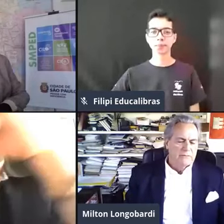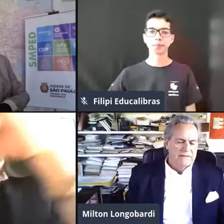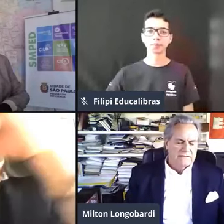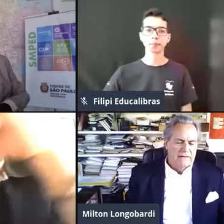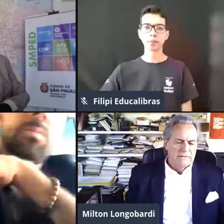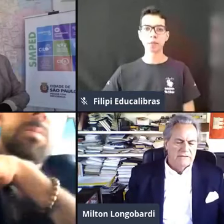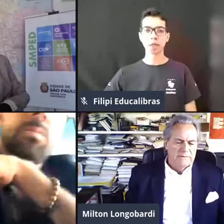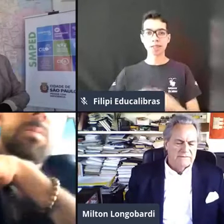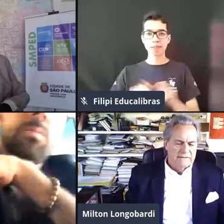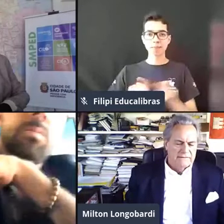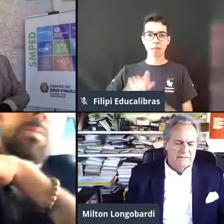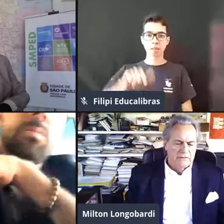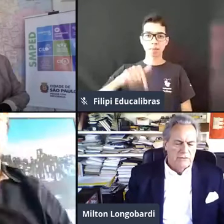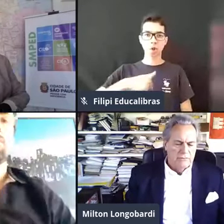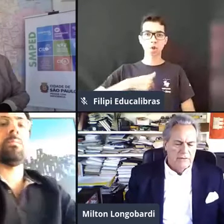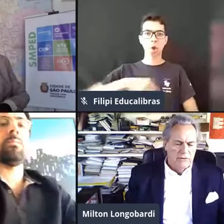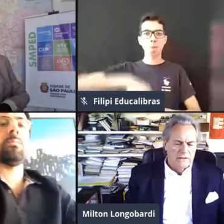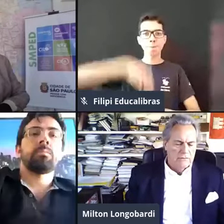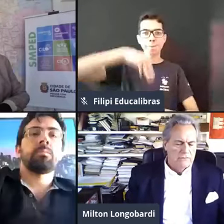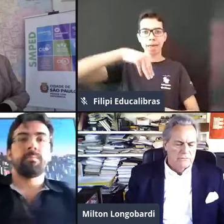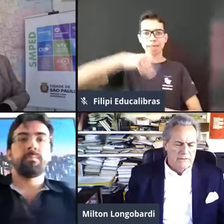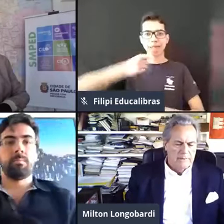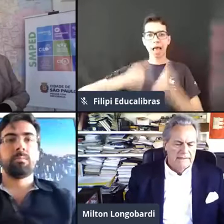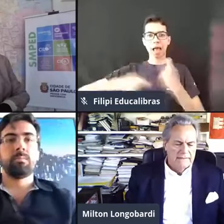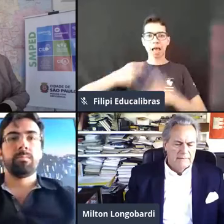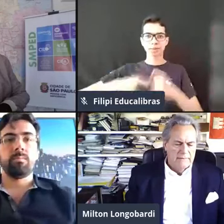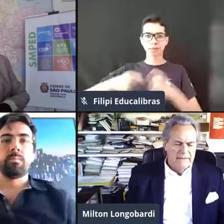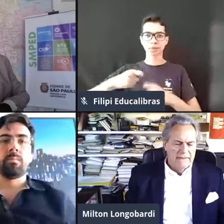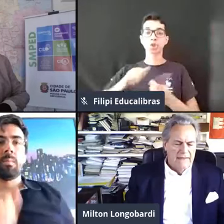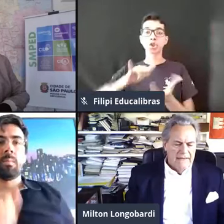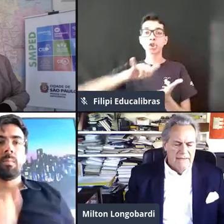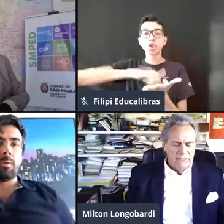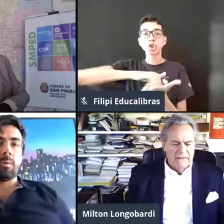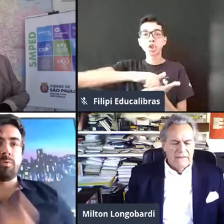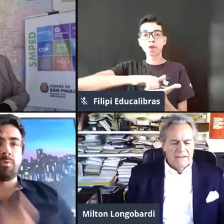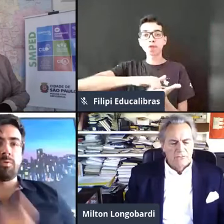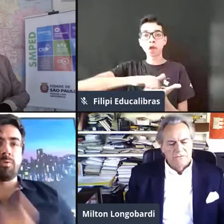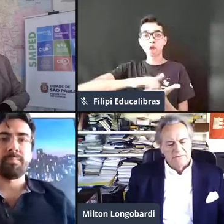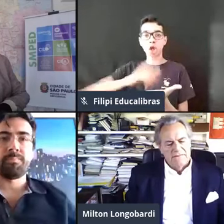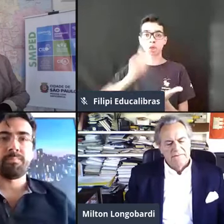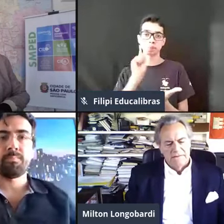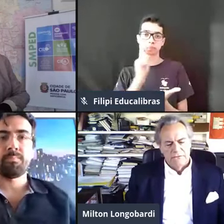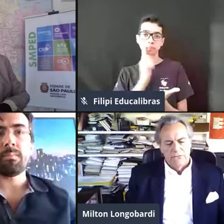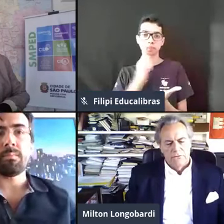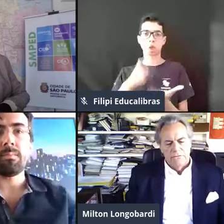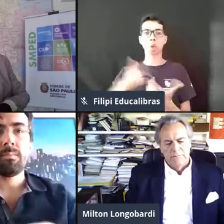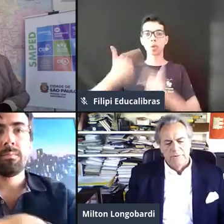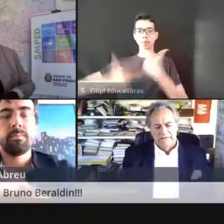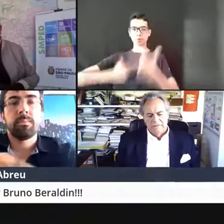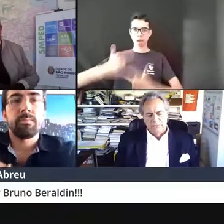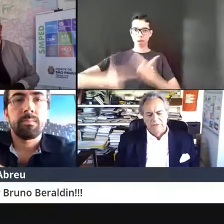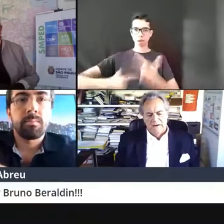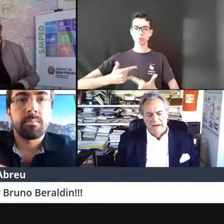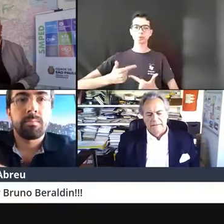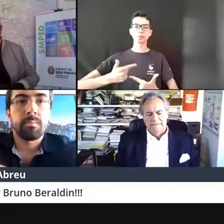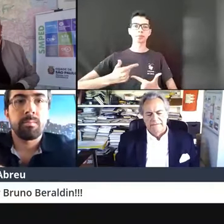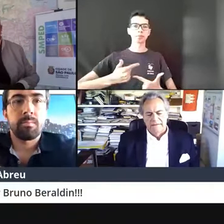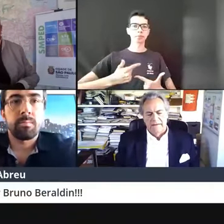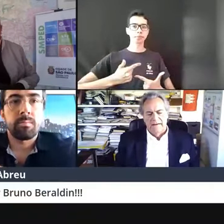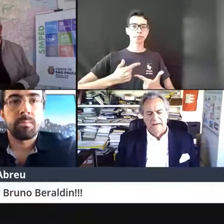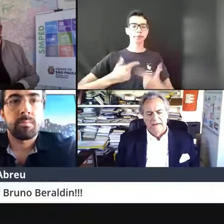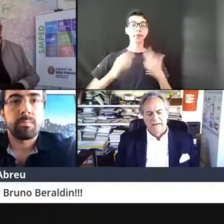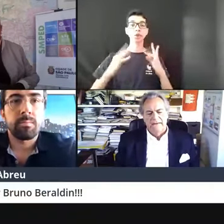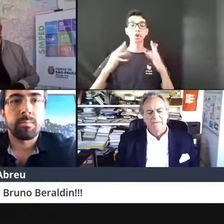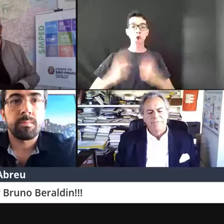Posteriormente, fiz um mestrado em administração em Nova York, onde eu trabalhei também. Enfim, todos esses anos foram em empresas